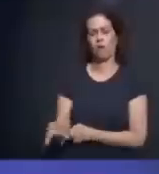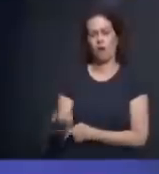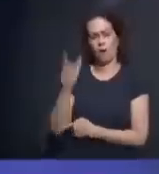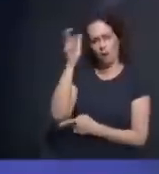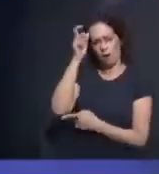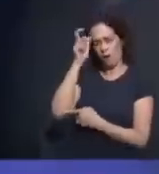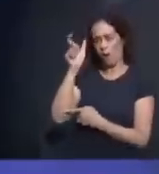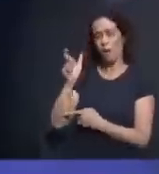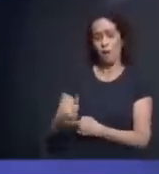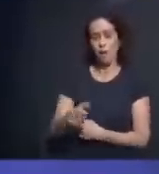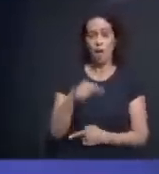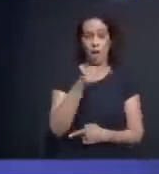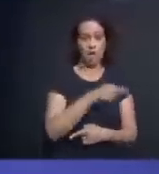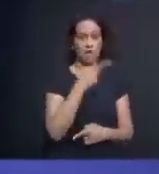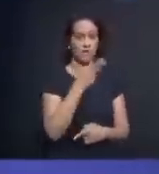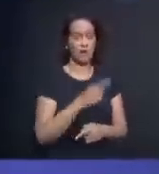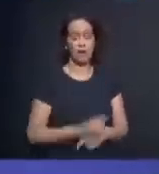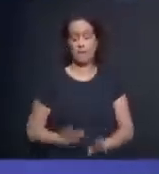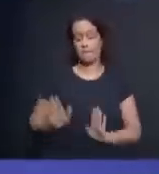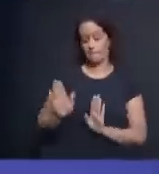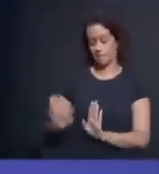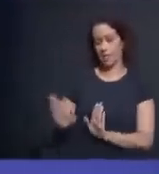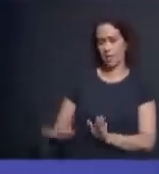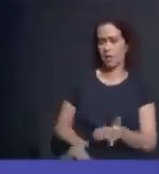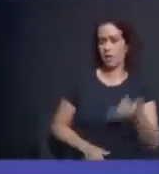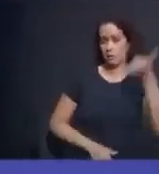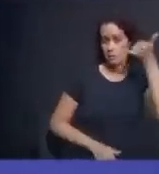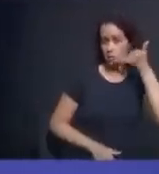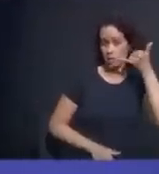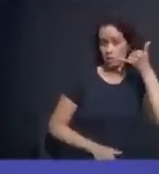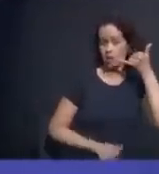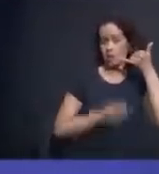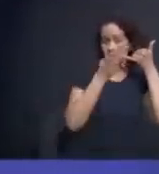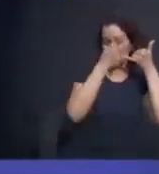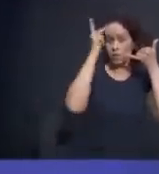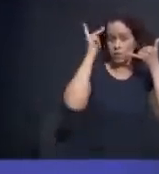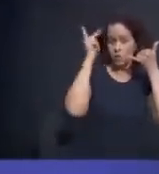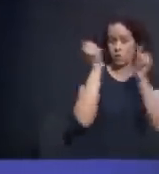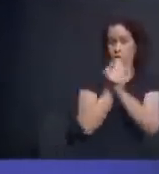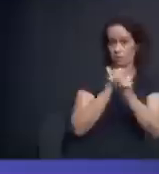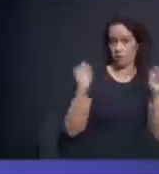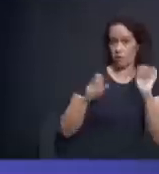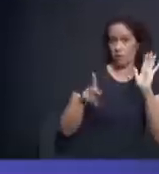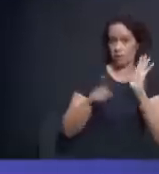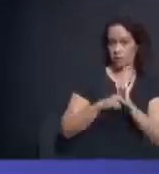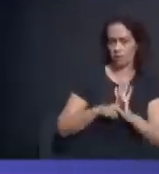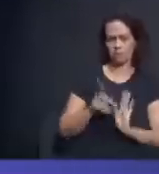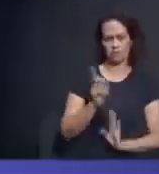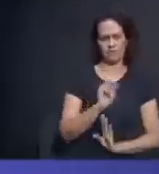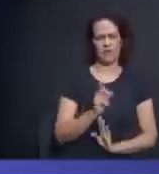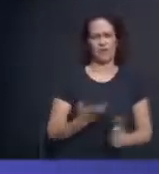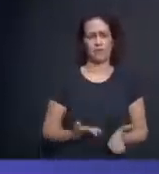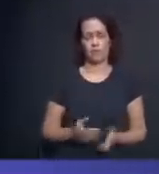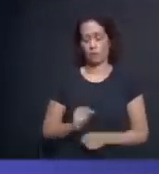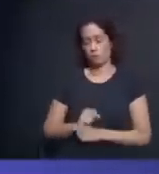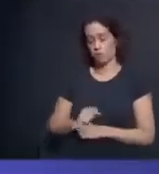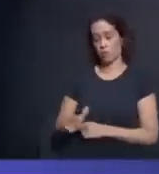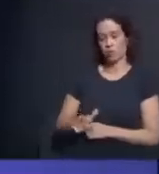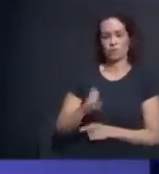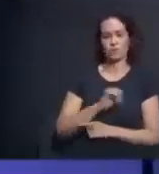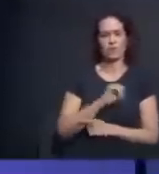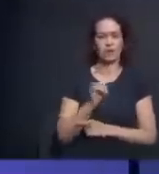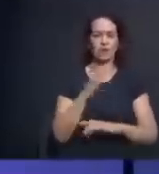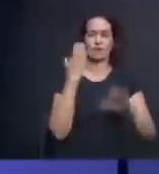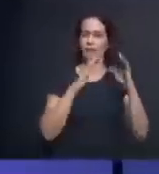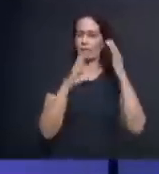seu demônio, só um minutinho, eu vou ligar ali para o rapaz da libertação. Você expulsa, seja cantando, mas